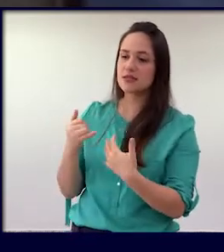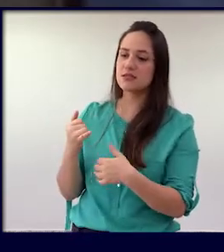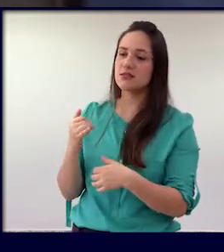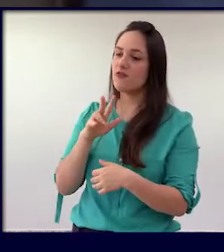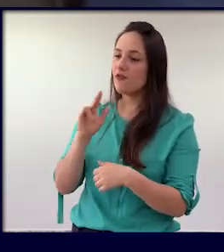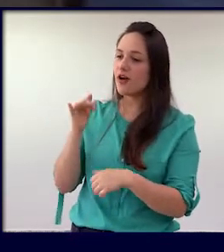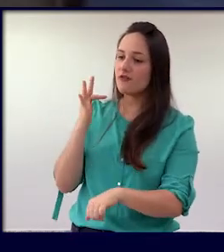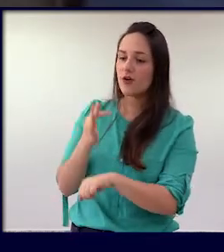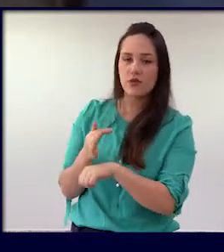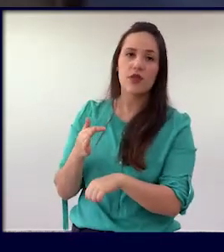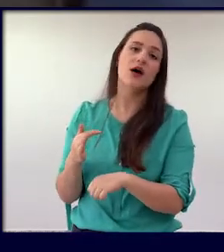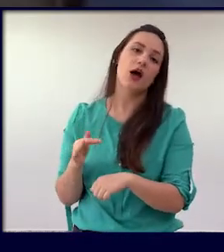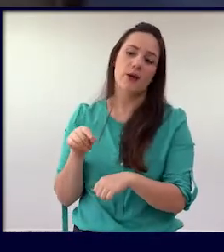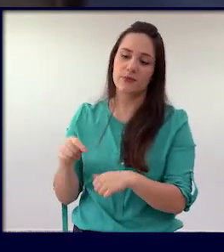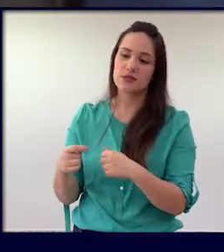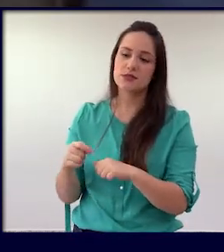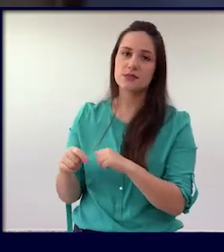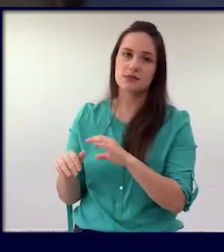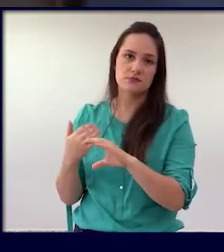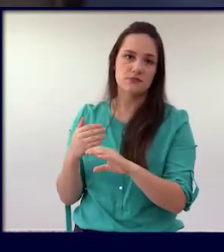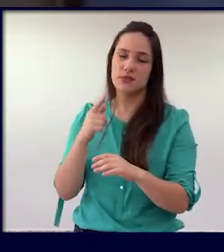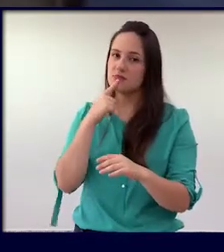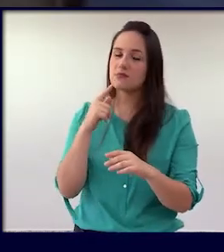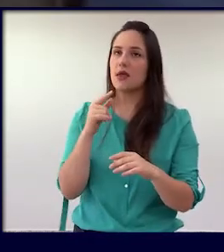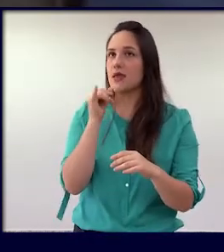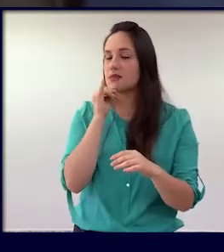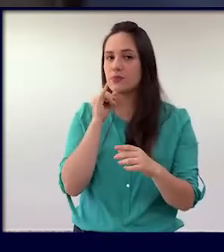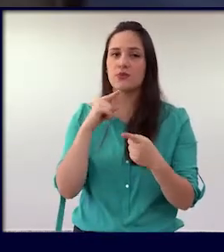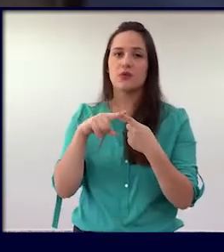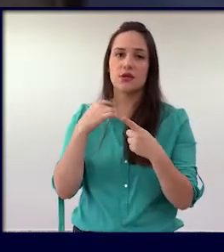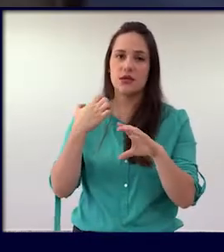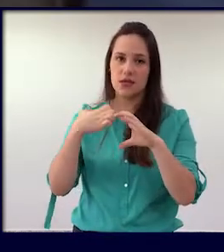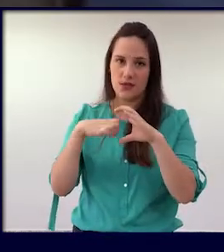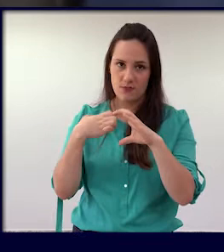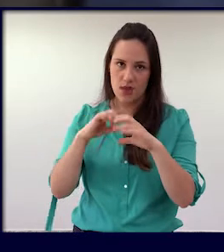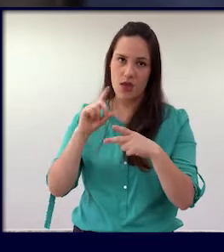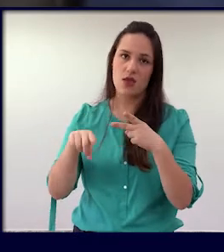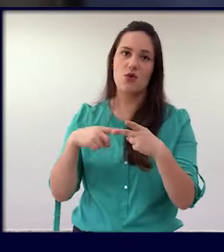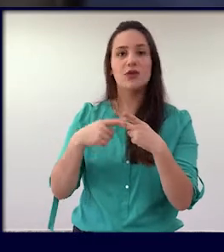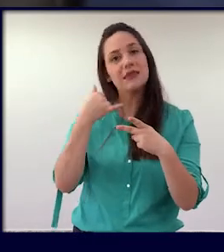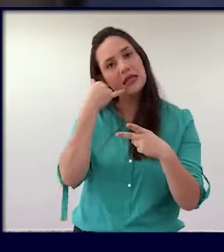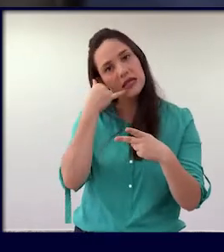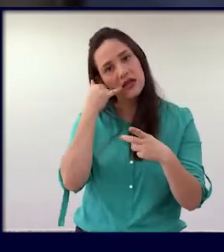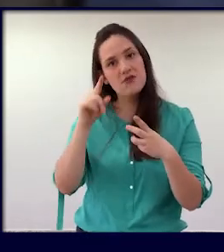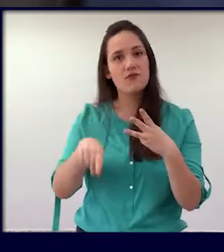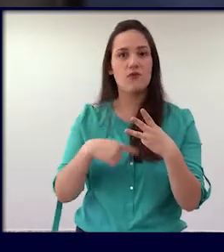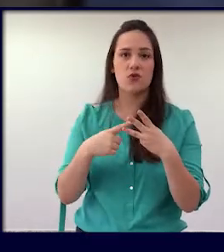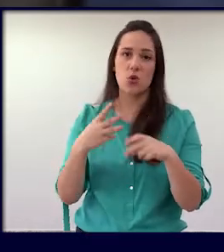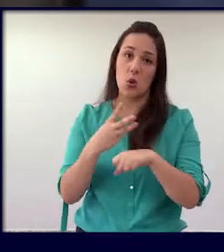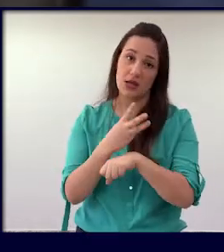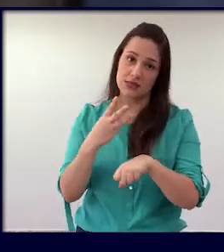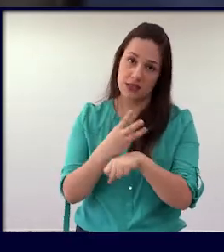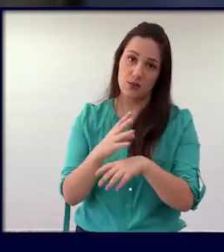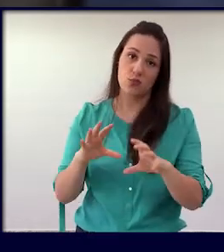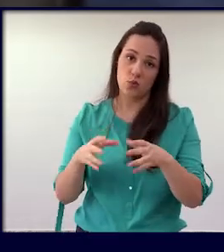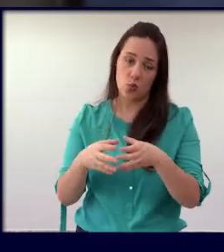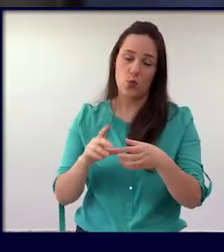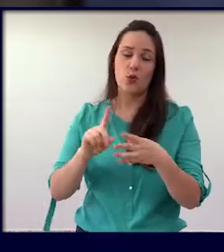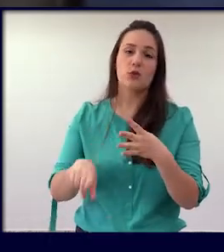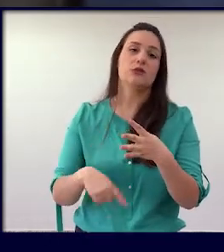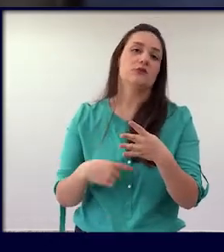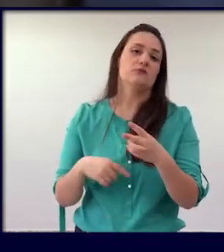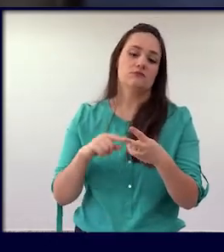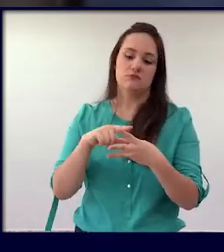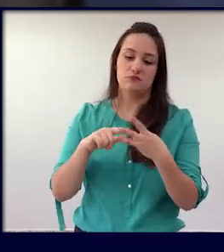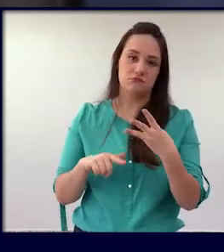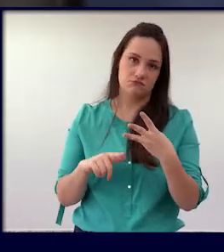demandas. Então, são usados contatos por e-mail, contatos por telefone, por grupos de